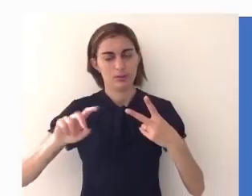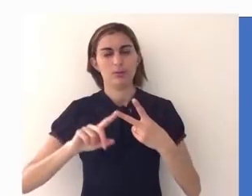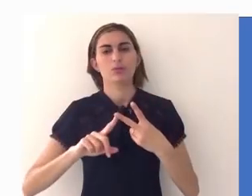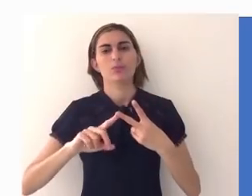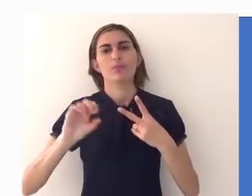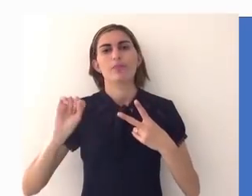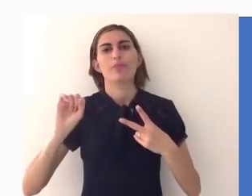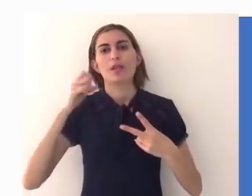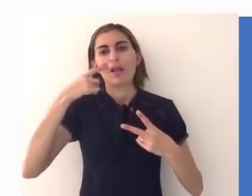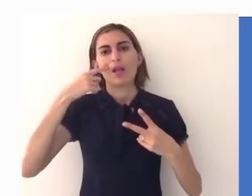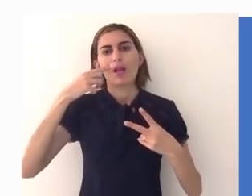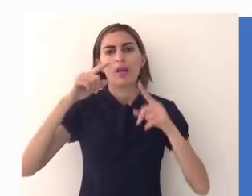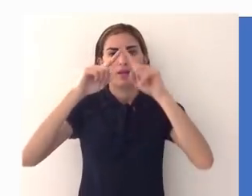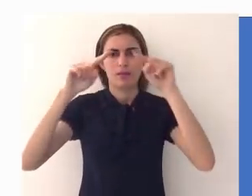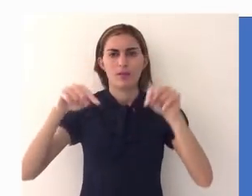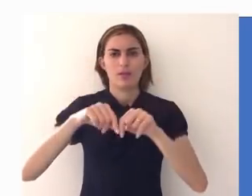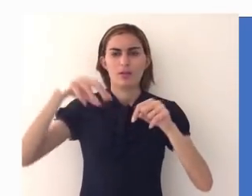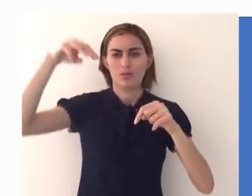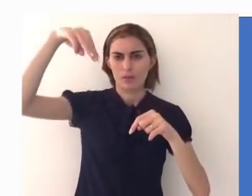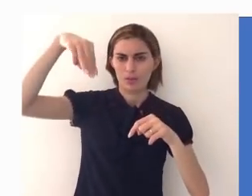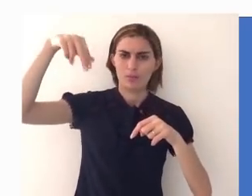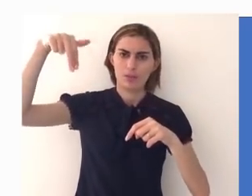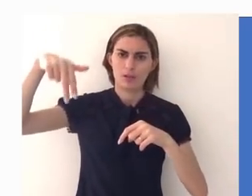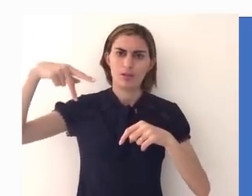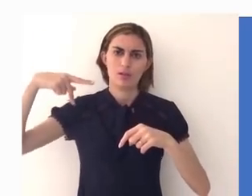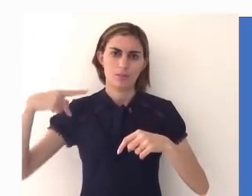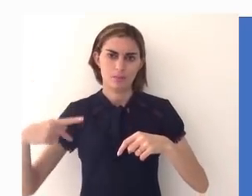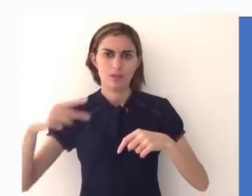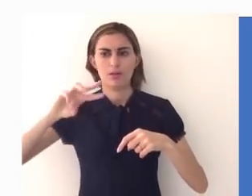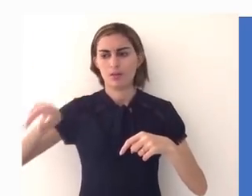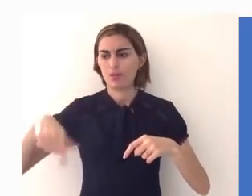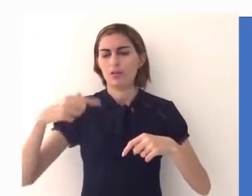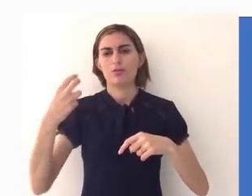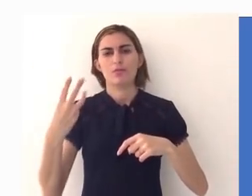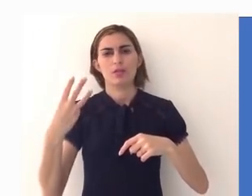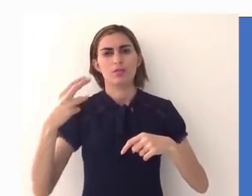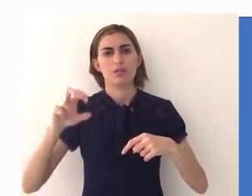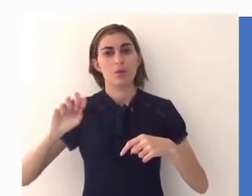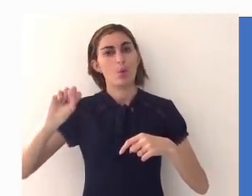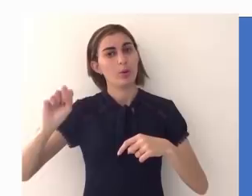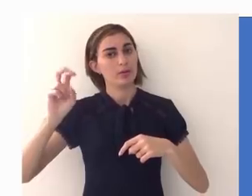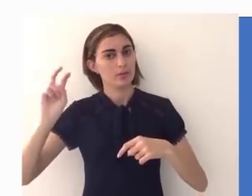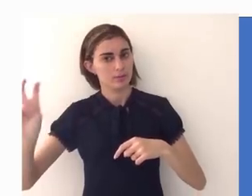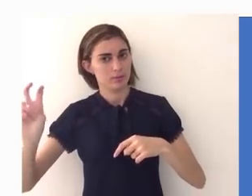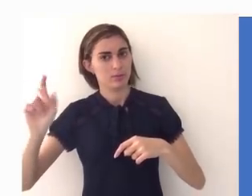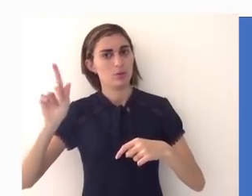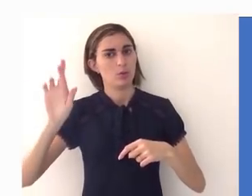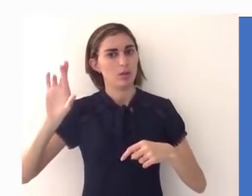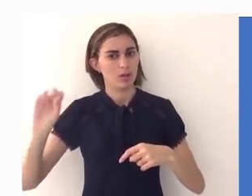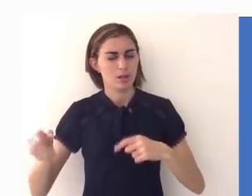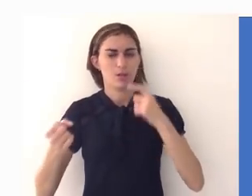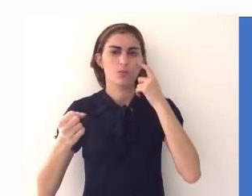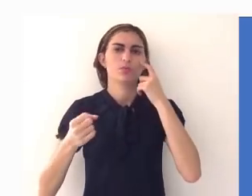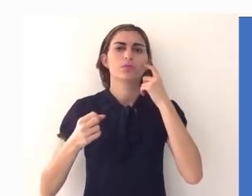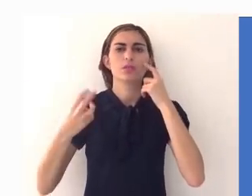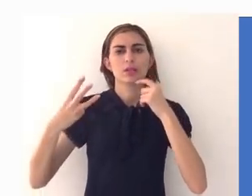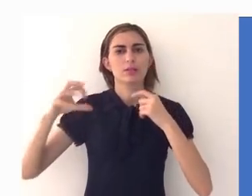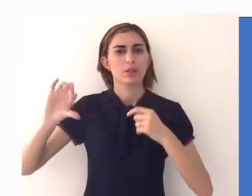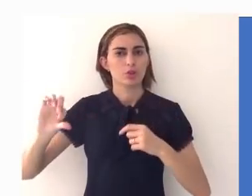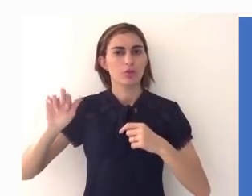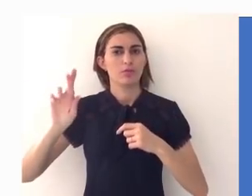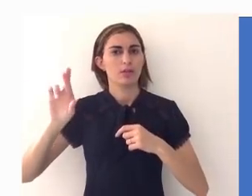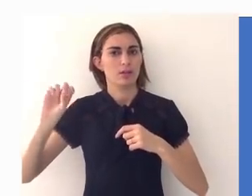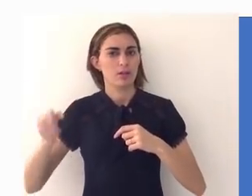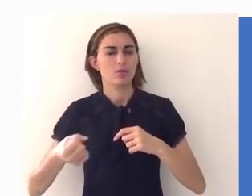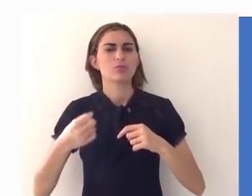triângulo MNP também tem 3,5, 85 graus e 39 graus. A gente está num